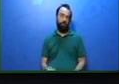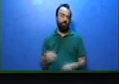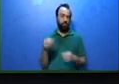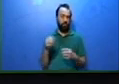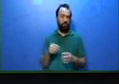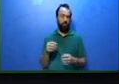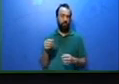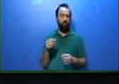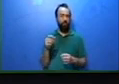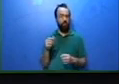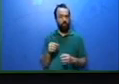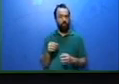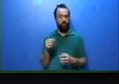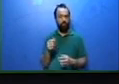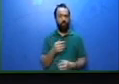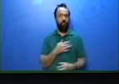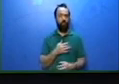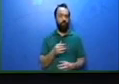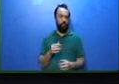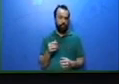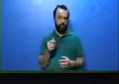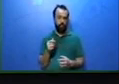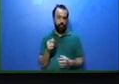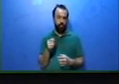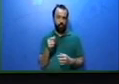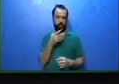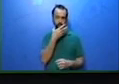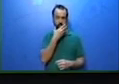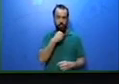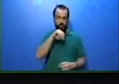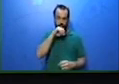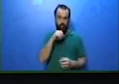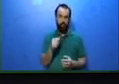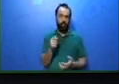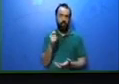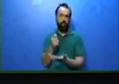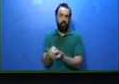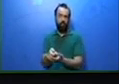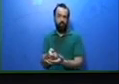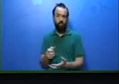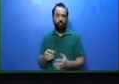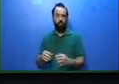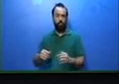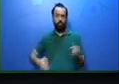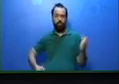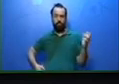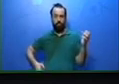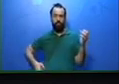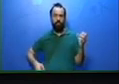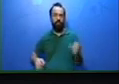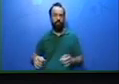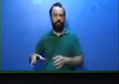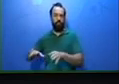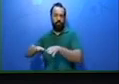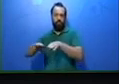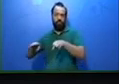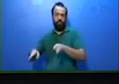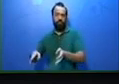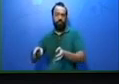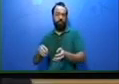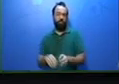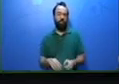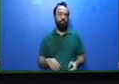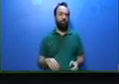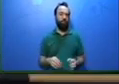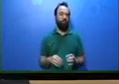pais lhe compram um novo amplificador, ao descobrir que seu blog tem mais de 10 mil